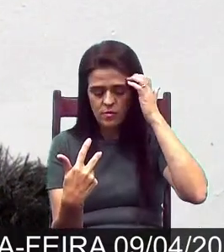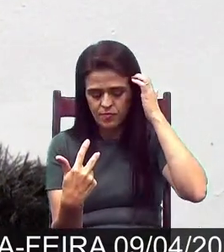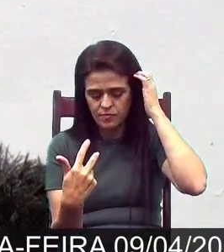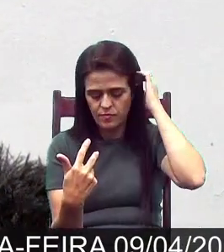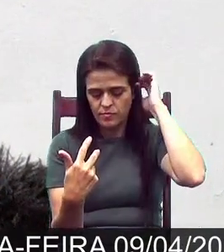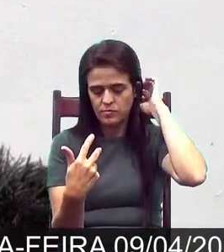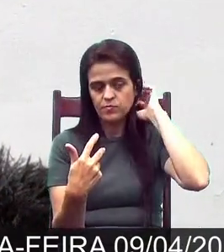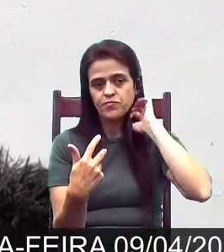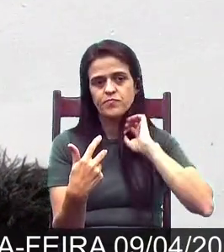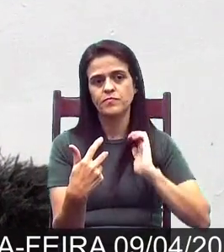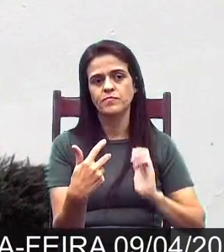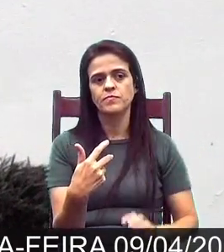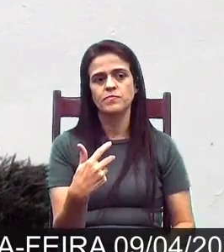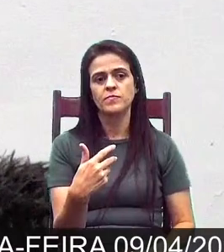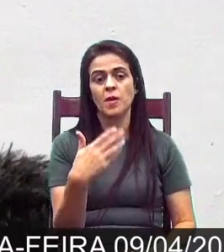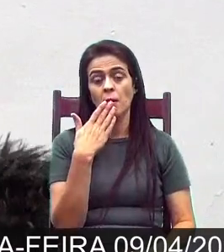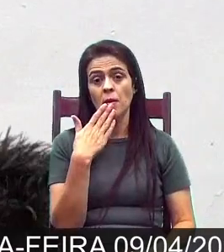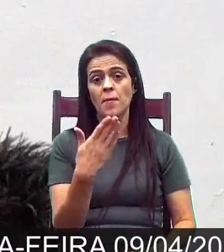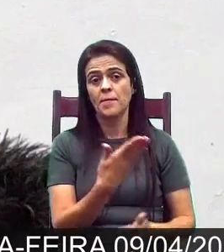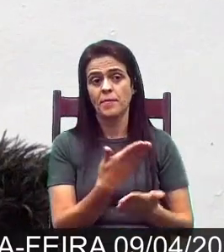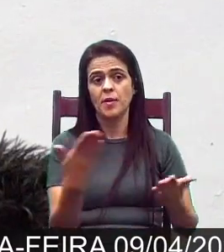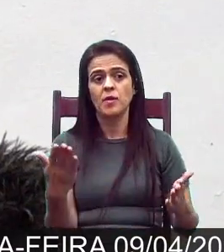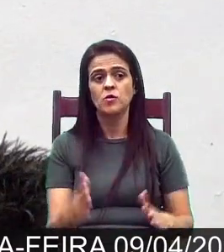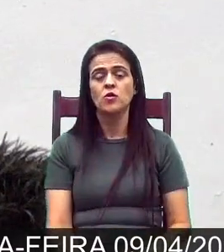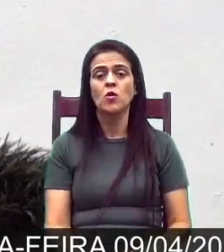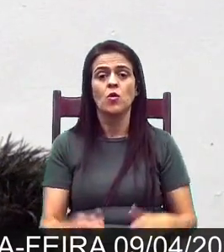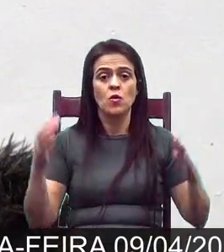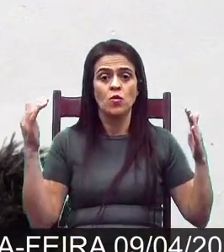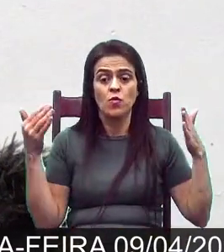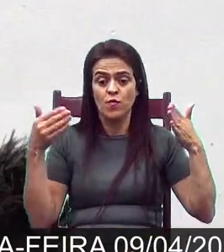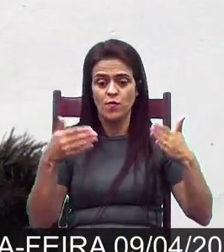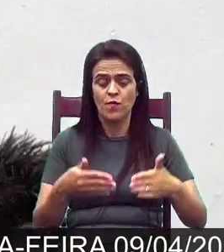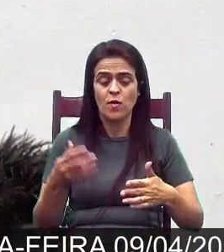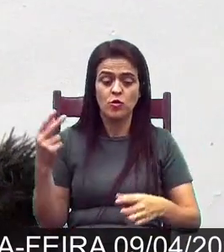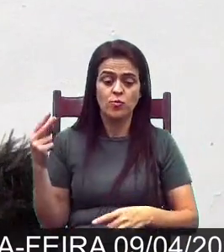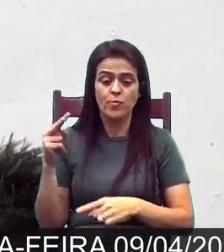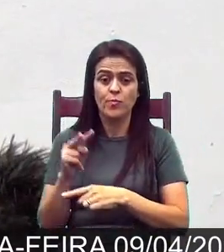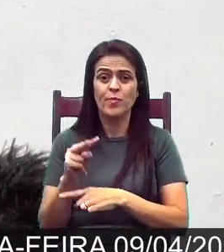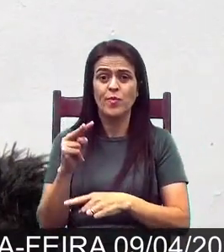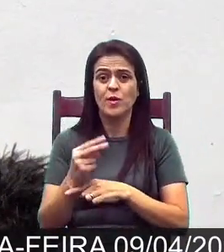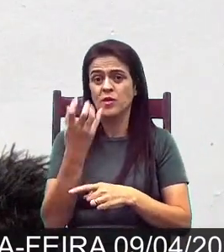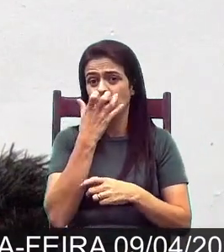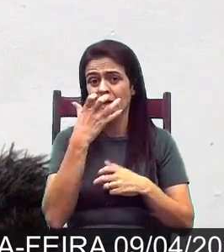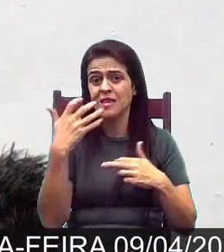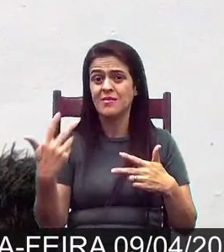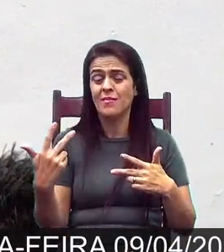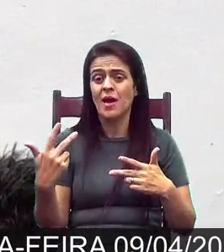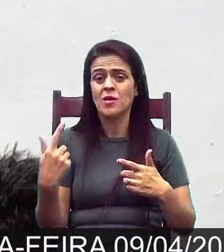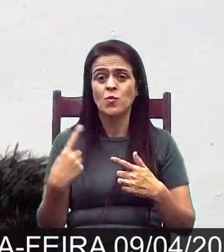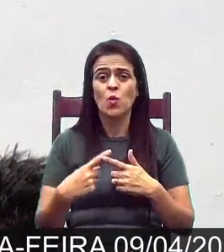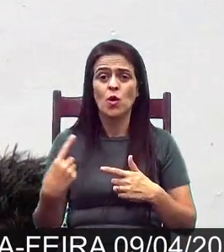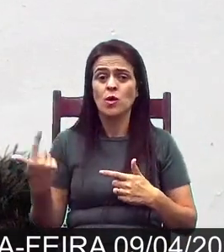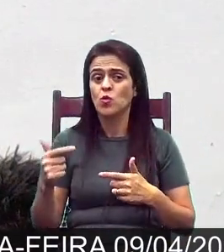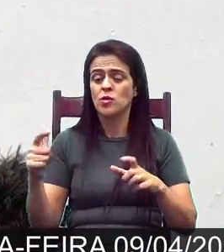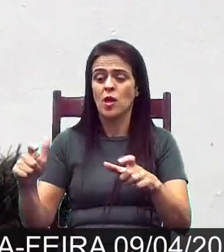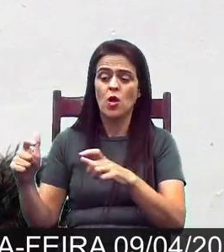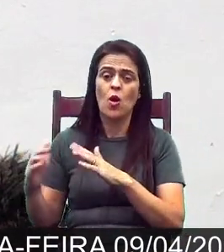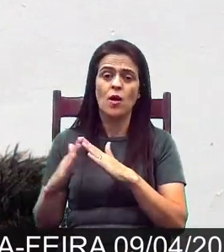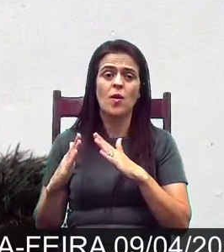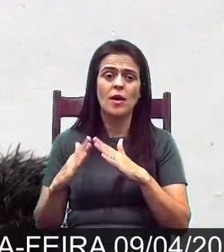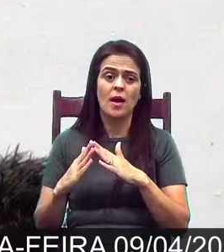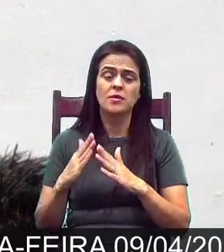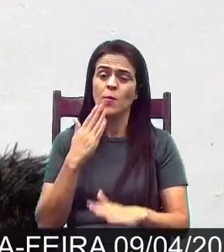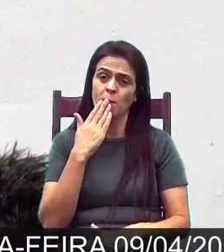filantrópico, socioambiental e assistencial, com o objetivo de proteger os animais desamparados, promovendo o bem-estar dos mesmos.